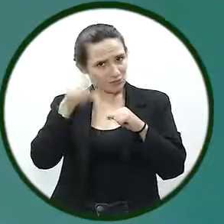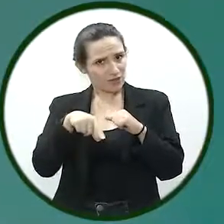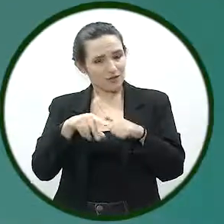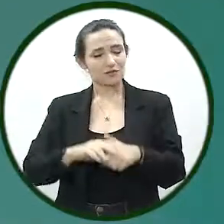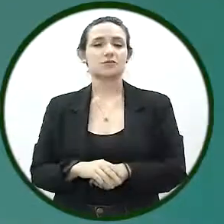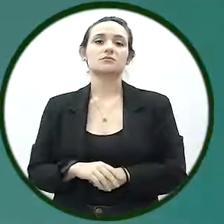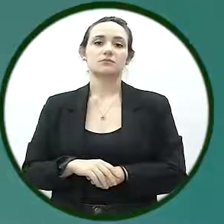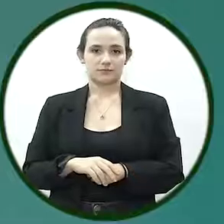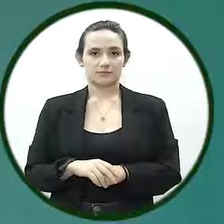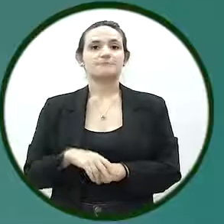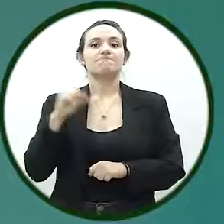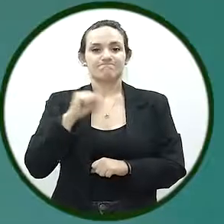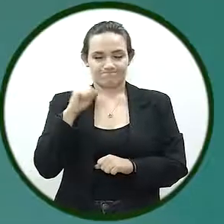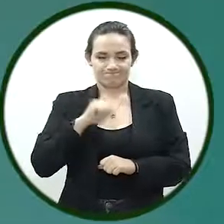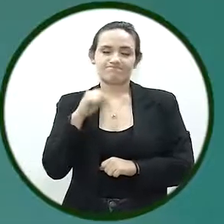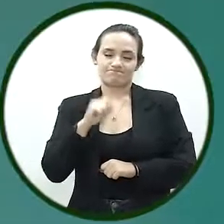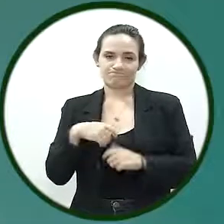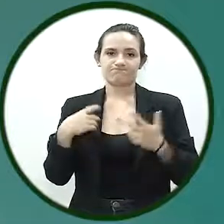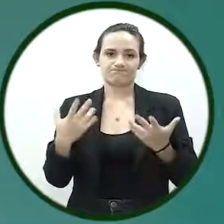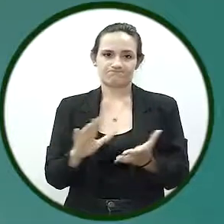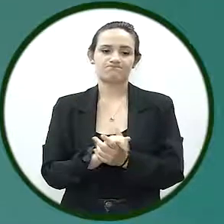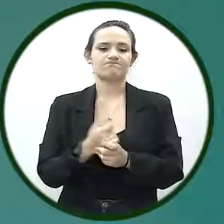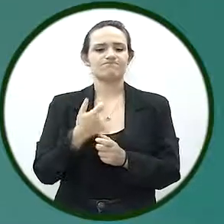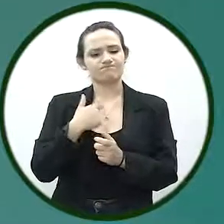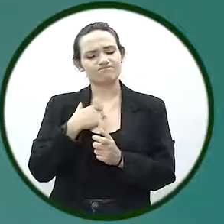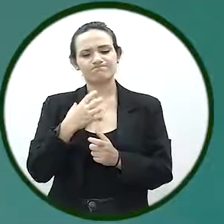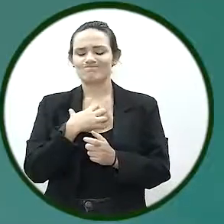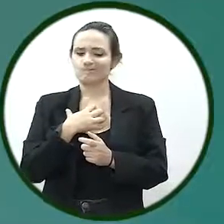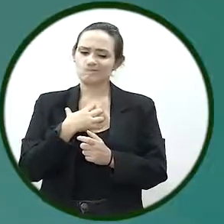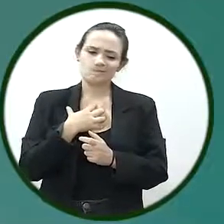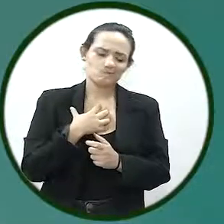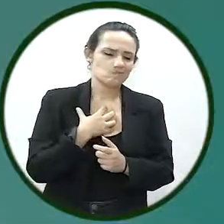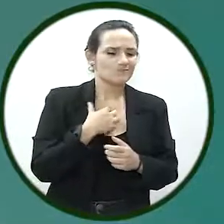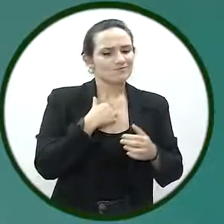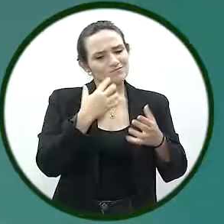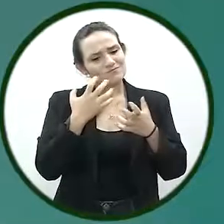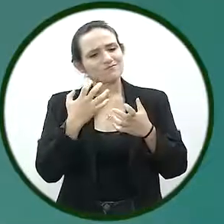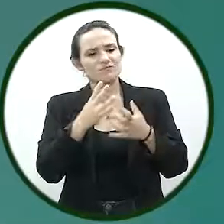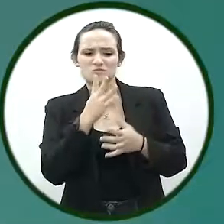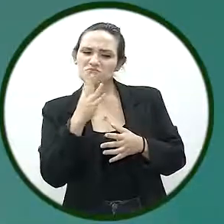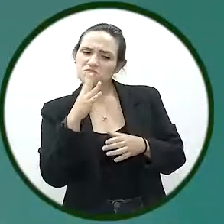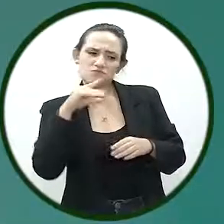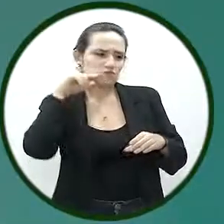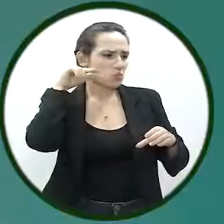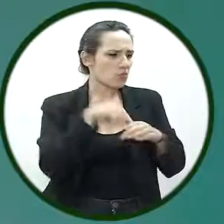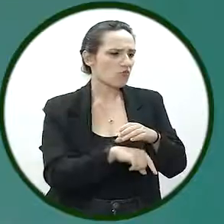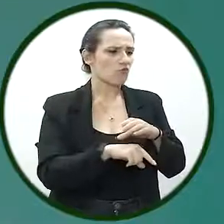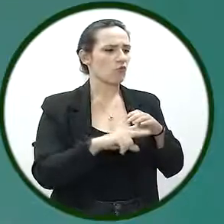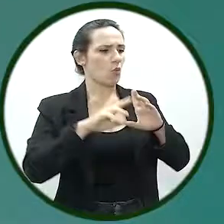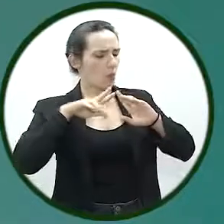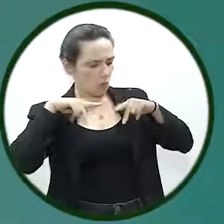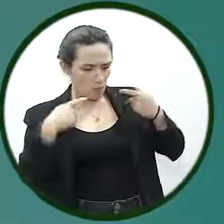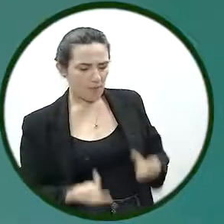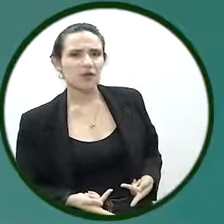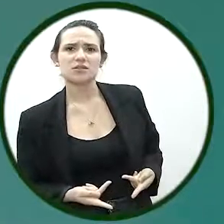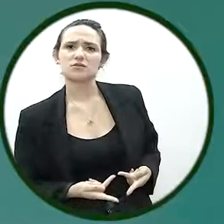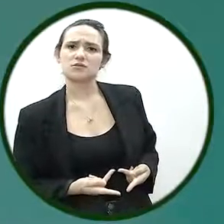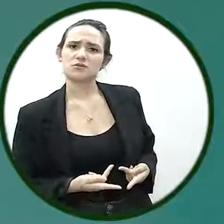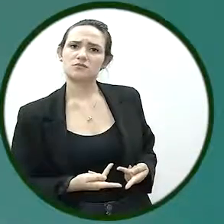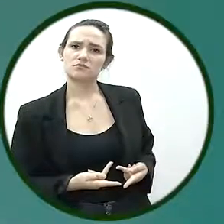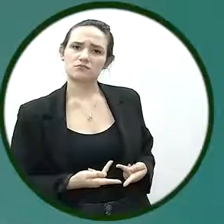com esses questionamentos, nesse interesse de entender esse ser humano, né, como um ser humano que,